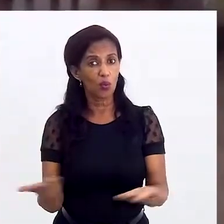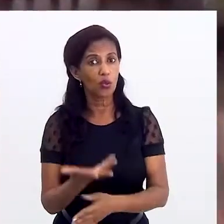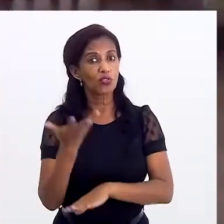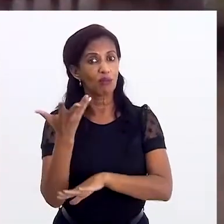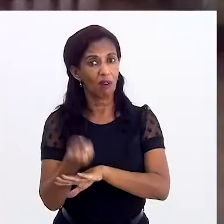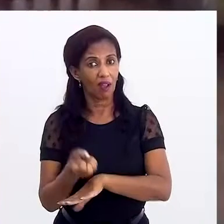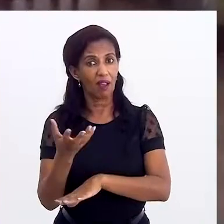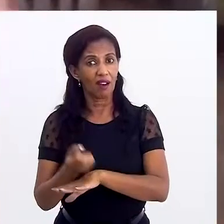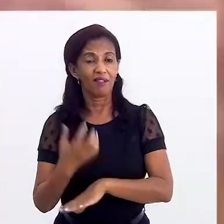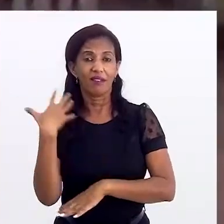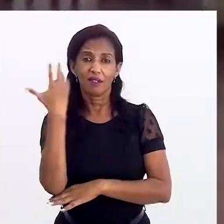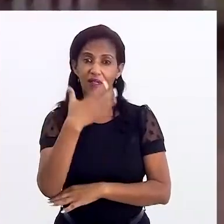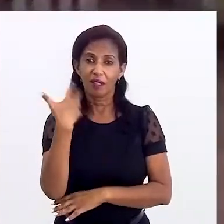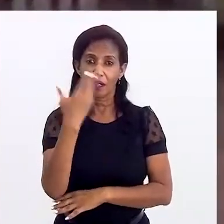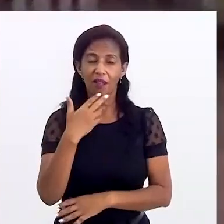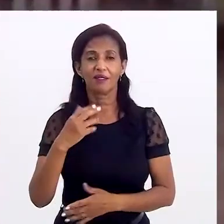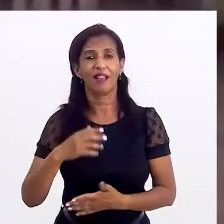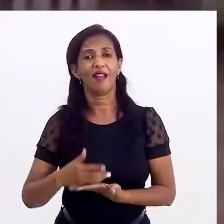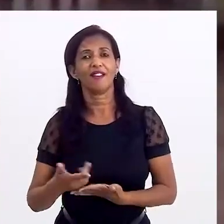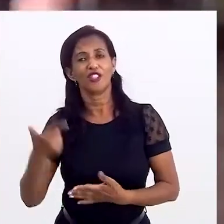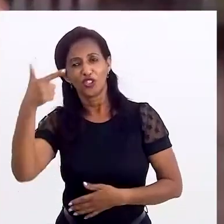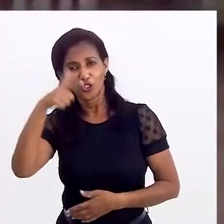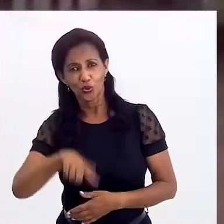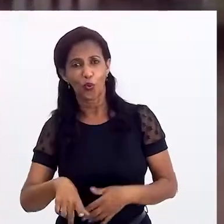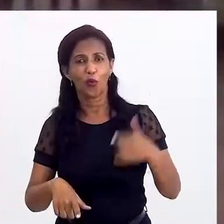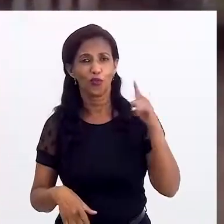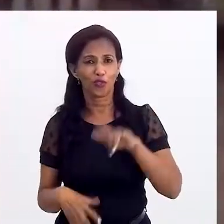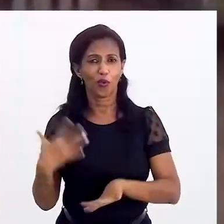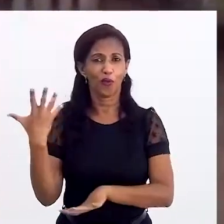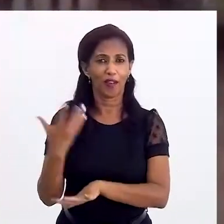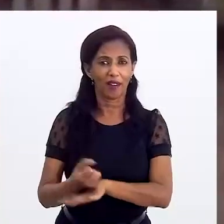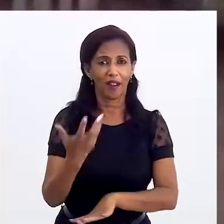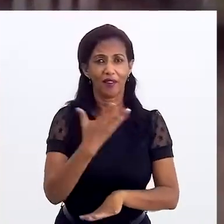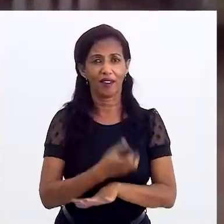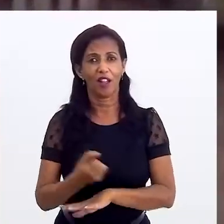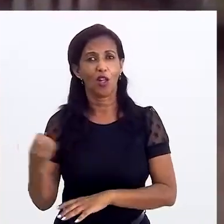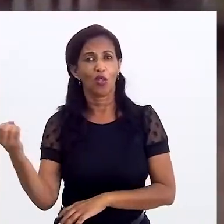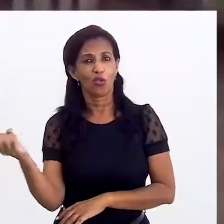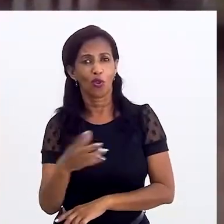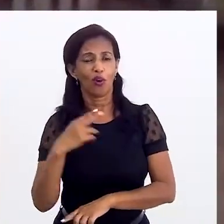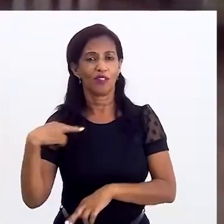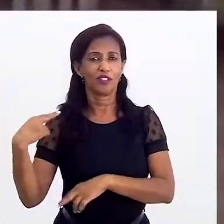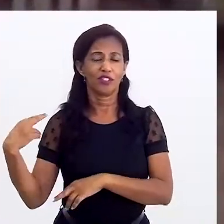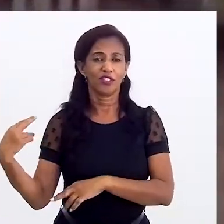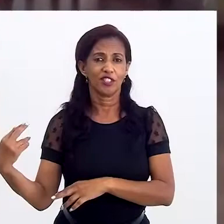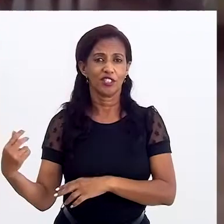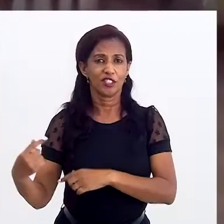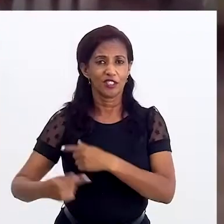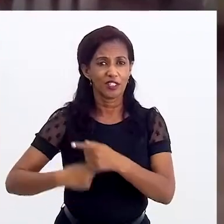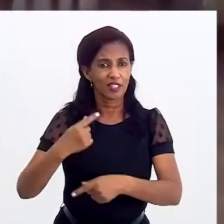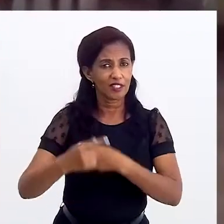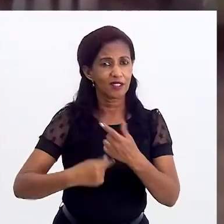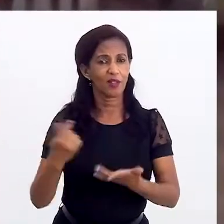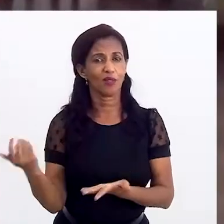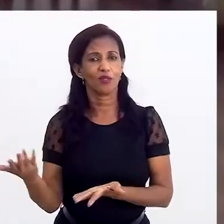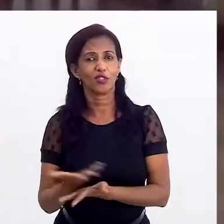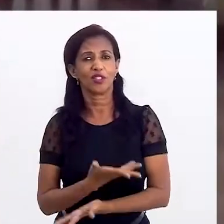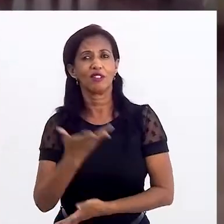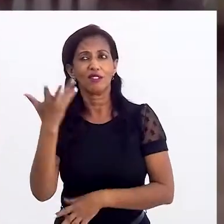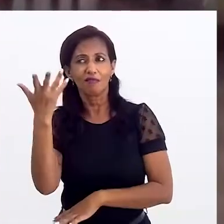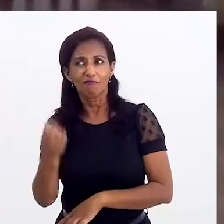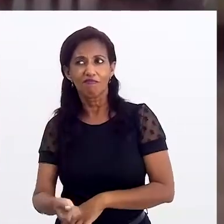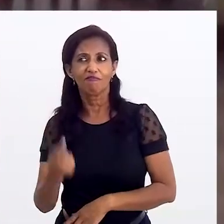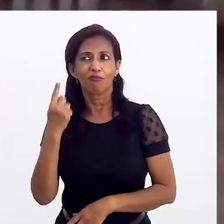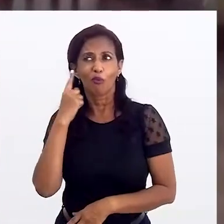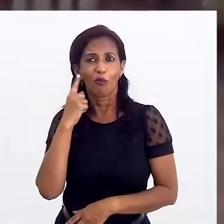são gravadas, cantadas, regravadas o tempo todo, novas gerações vão chegando e vão curtindo